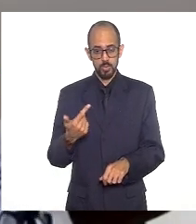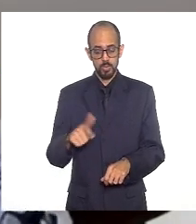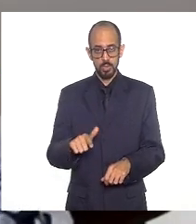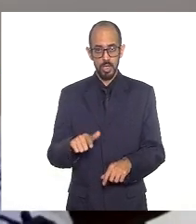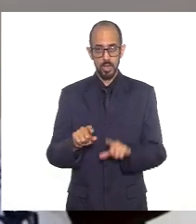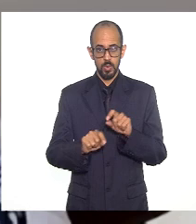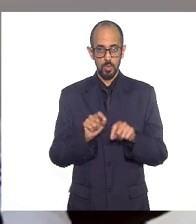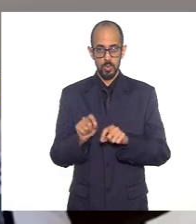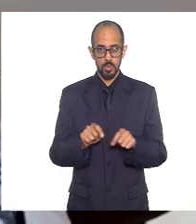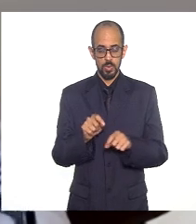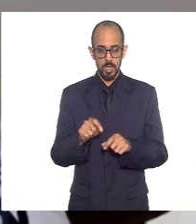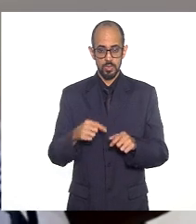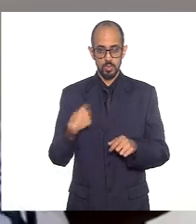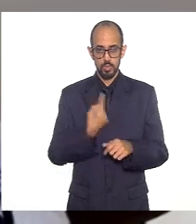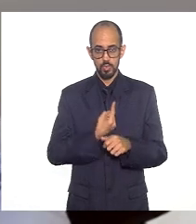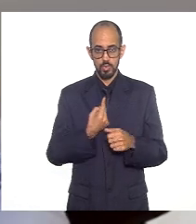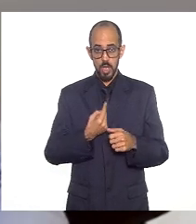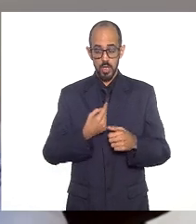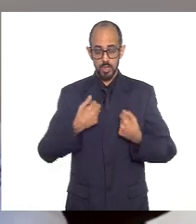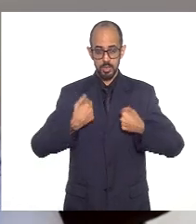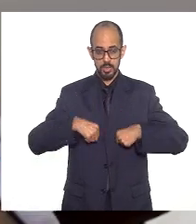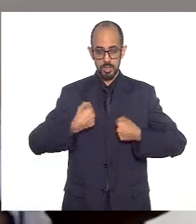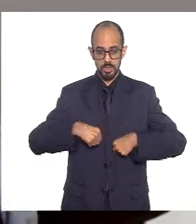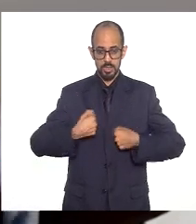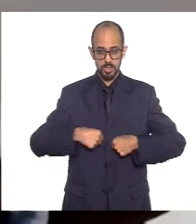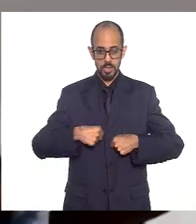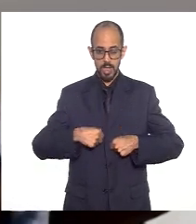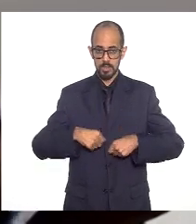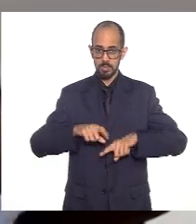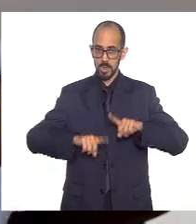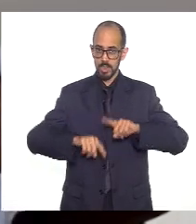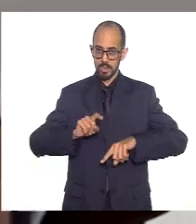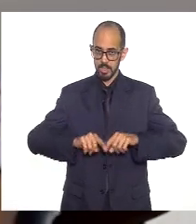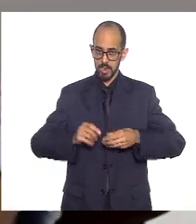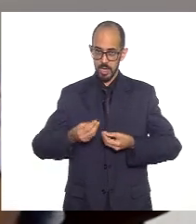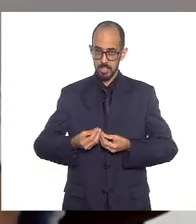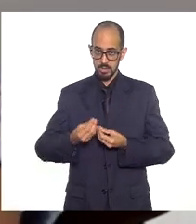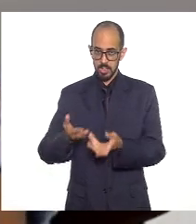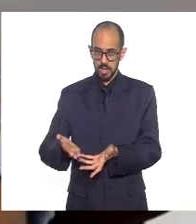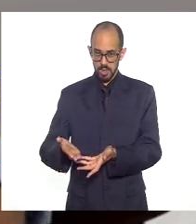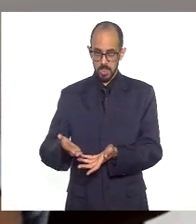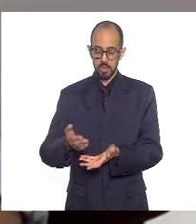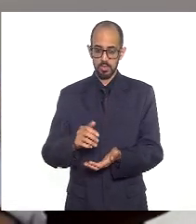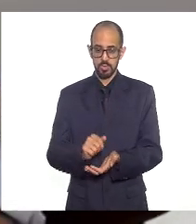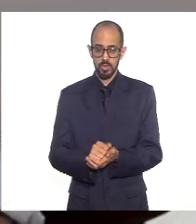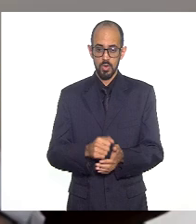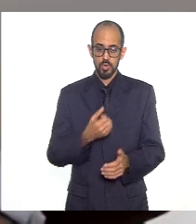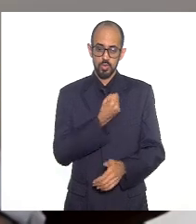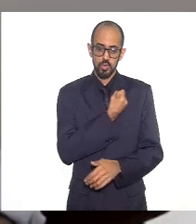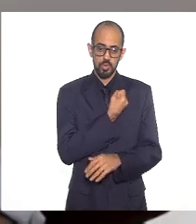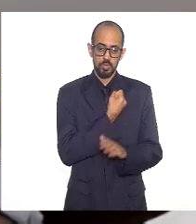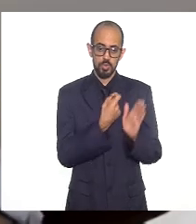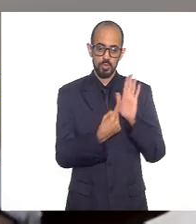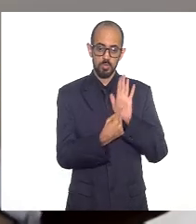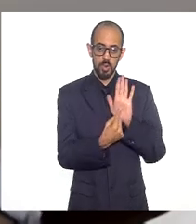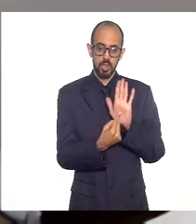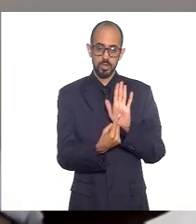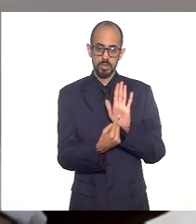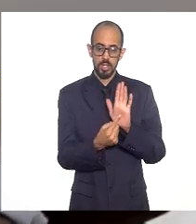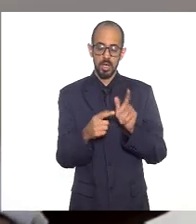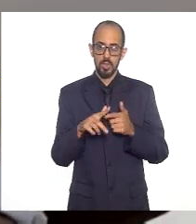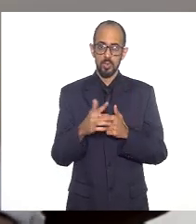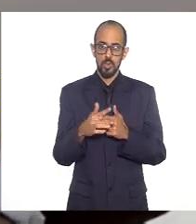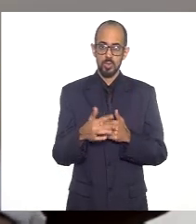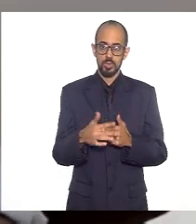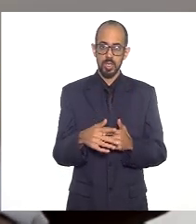demandas represadas em termos materiais, né? Aqui, os indicadores mostram a recomposição